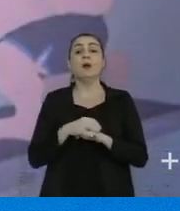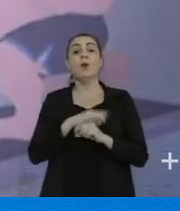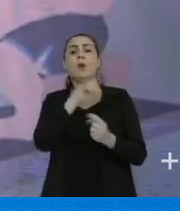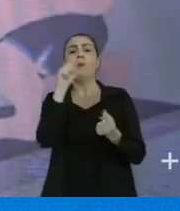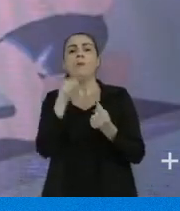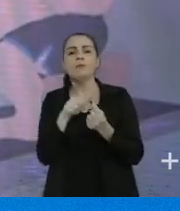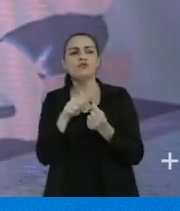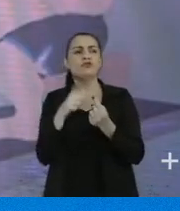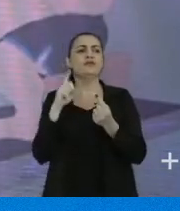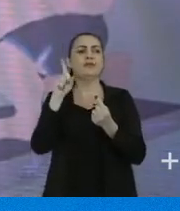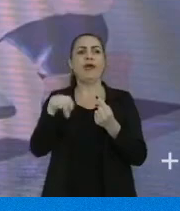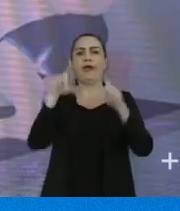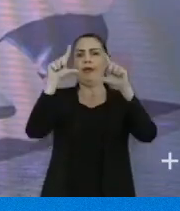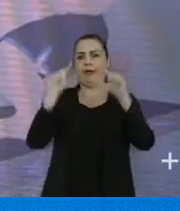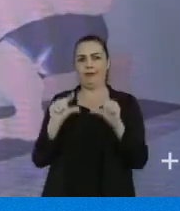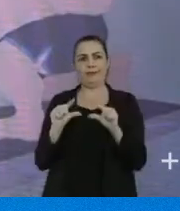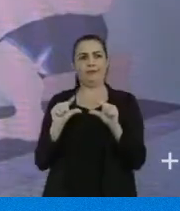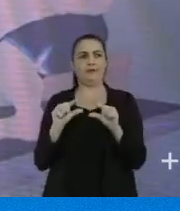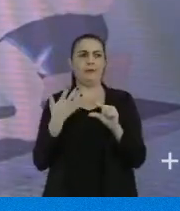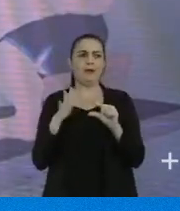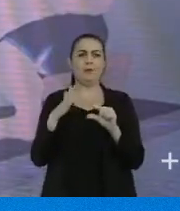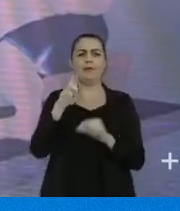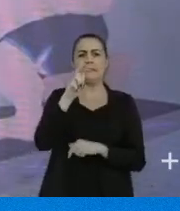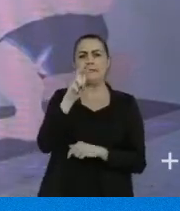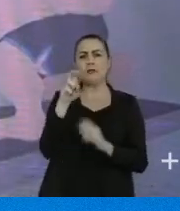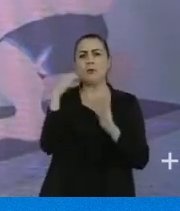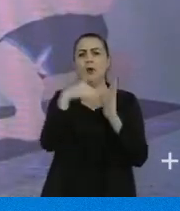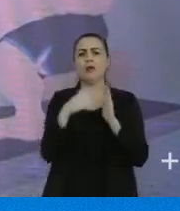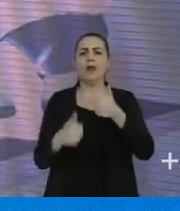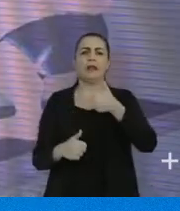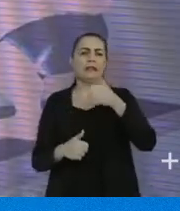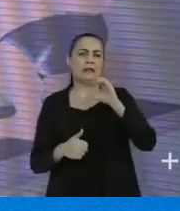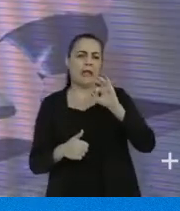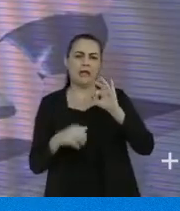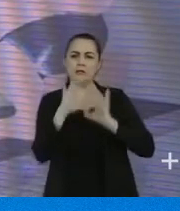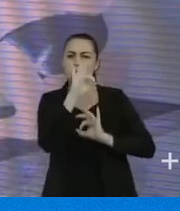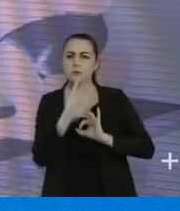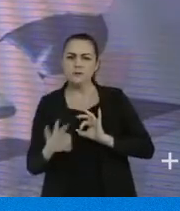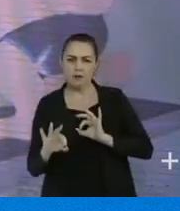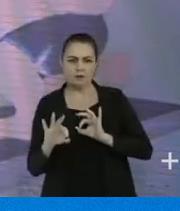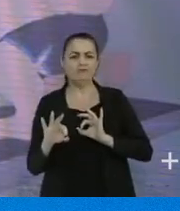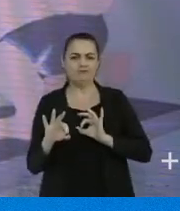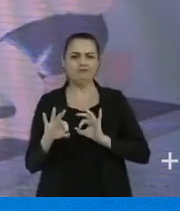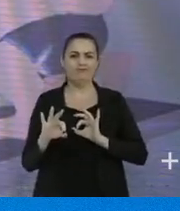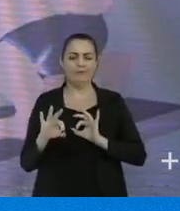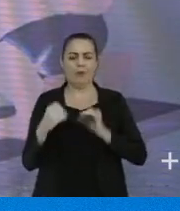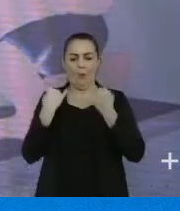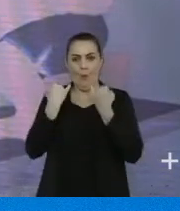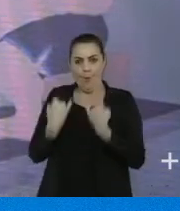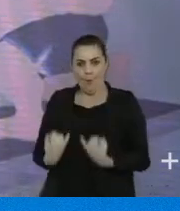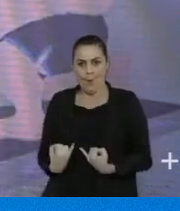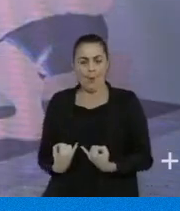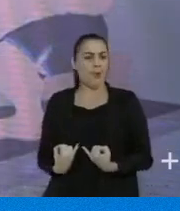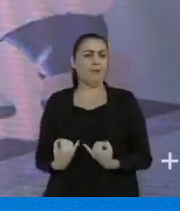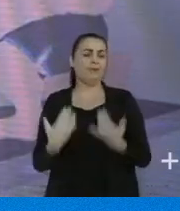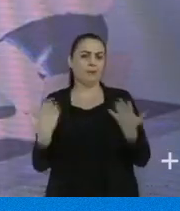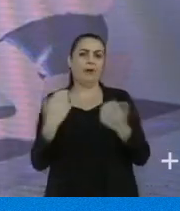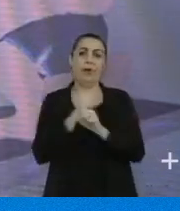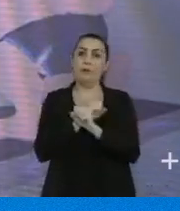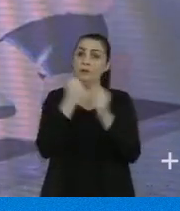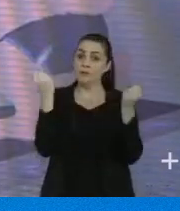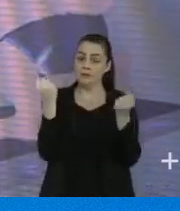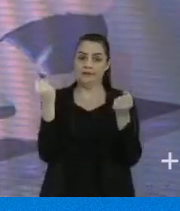A gente sabe que não é simples reduzir 5 a 10% do peso e a pessoa mudar o comportamento, às vezes no